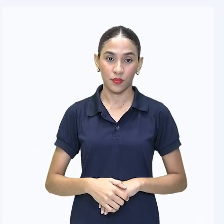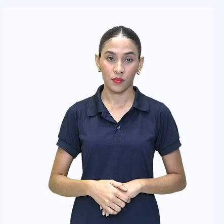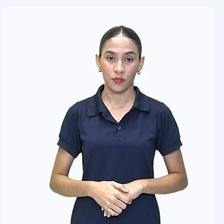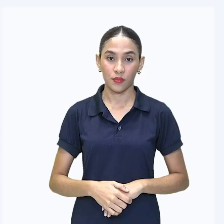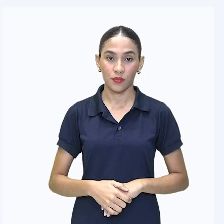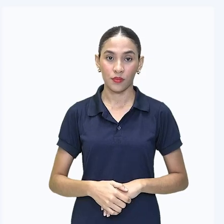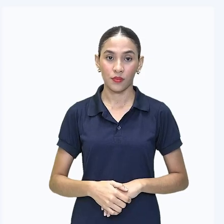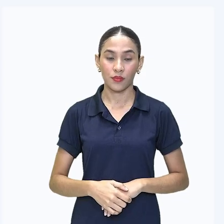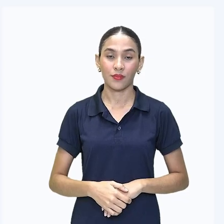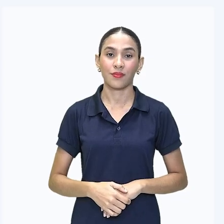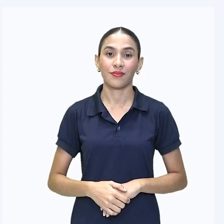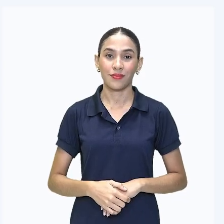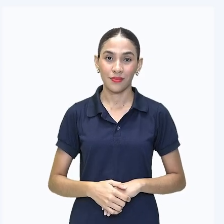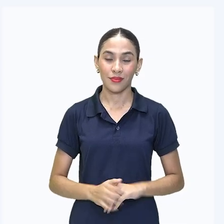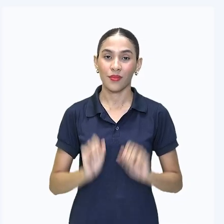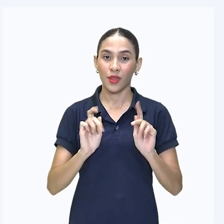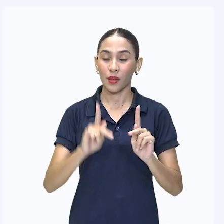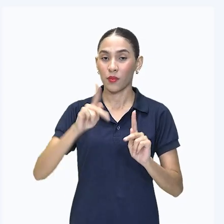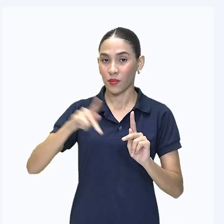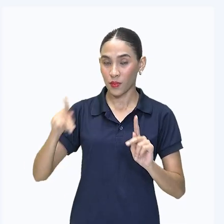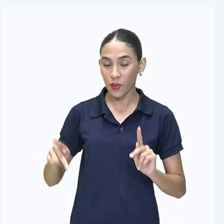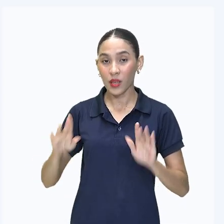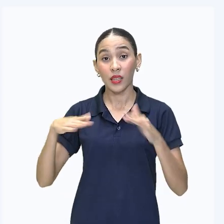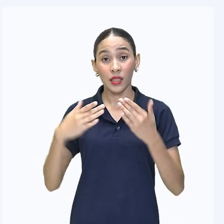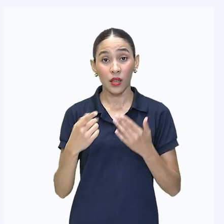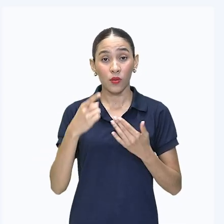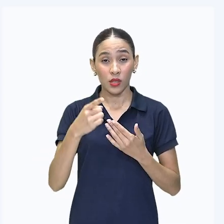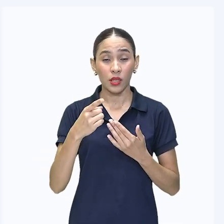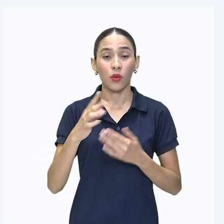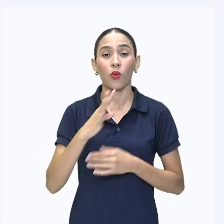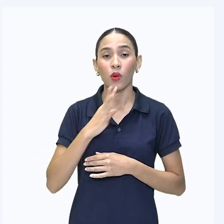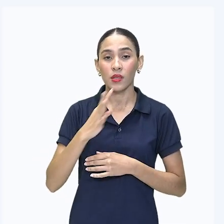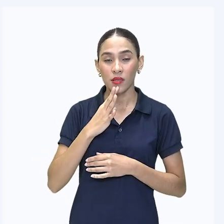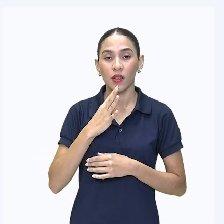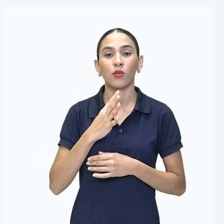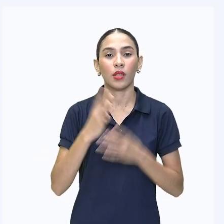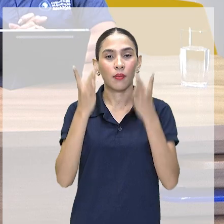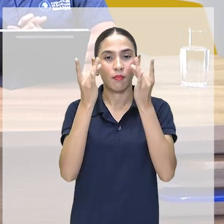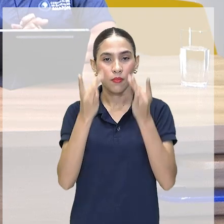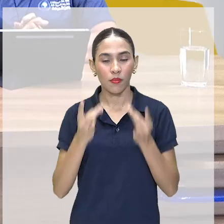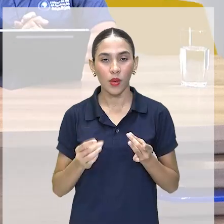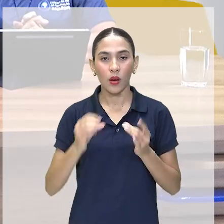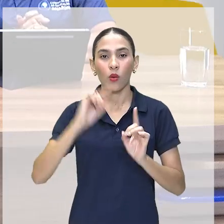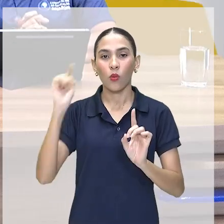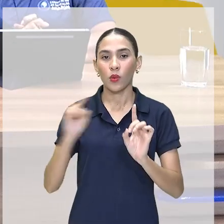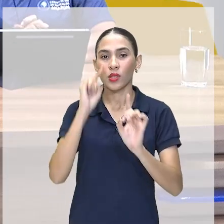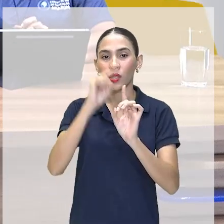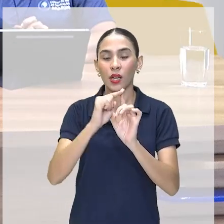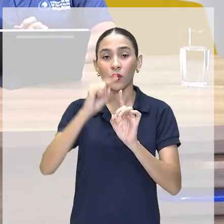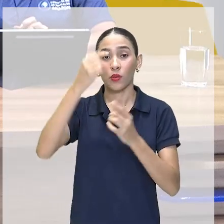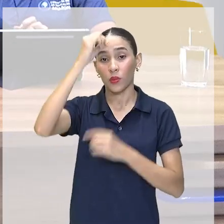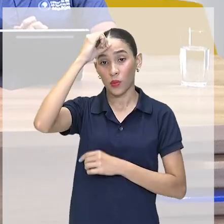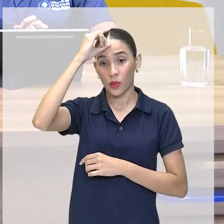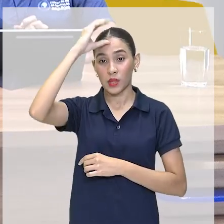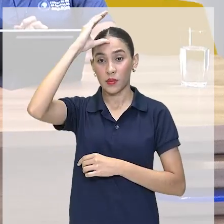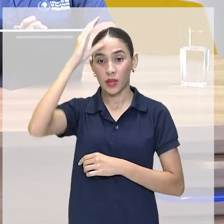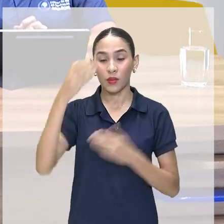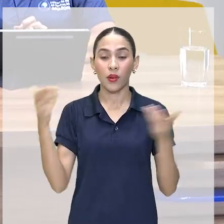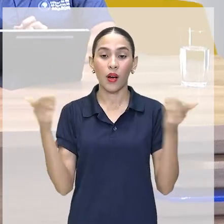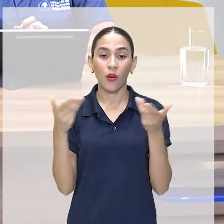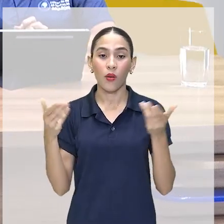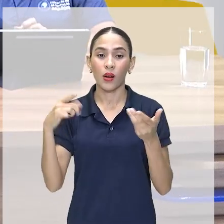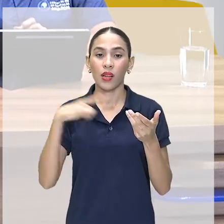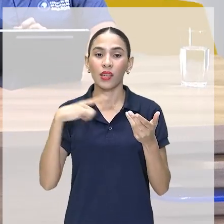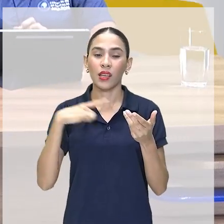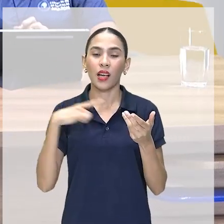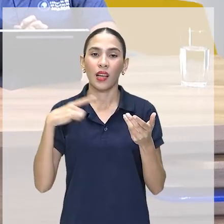certo? Certo, muito bem, professor. Assim que lança, então, os objetos de conhecimento. A gente tem aqui, agora a